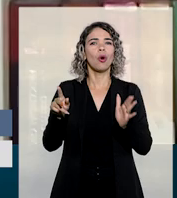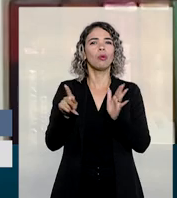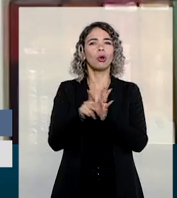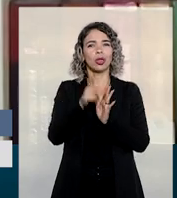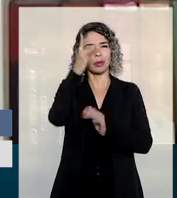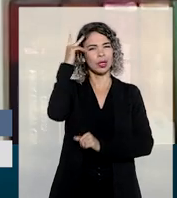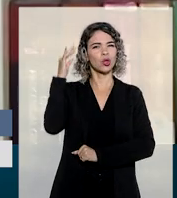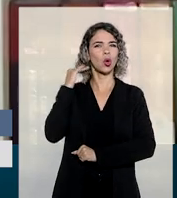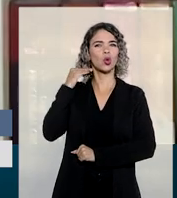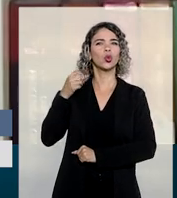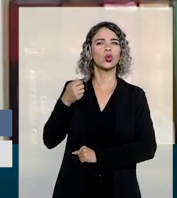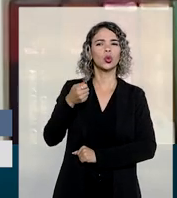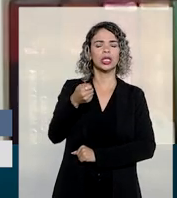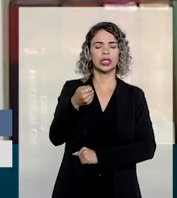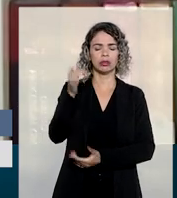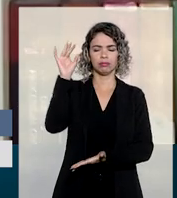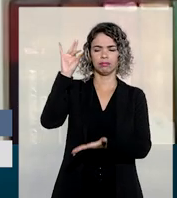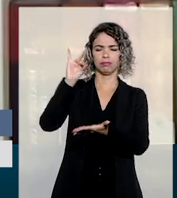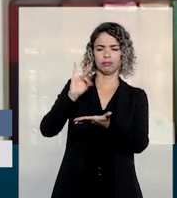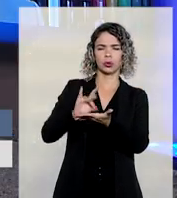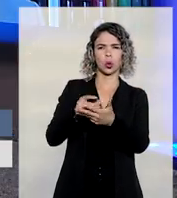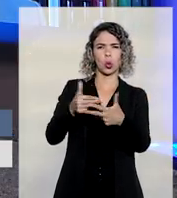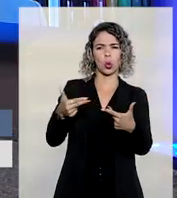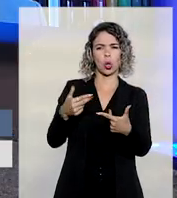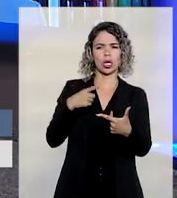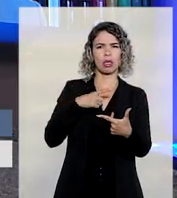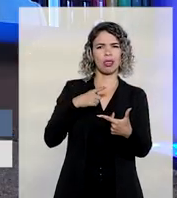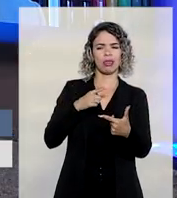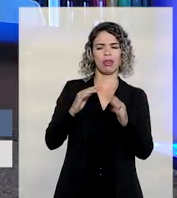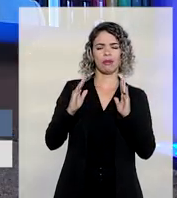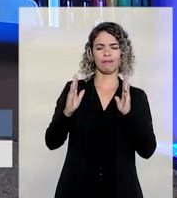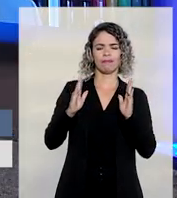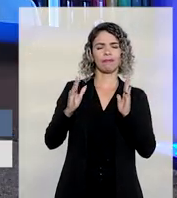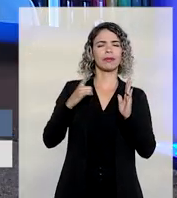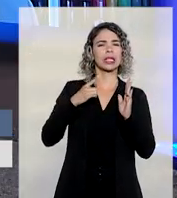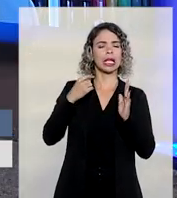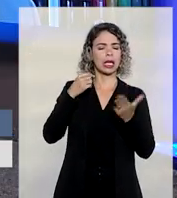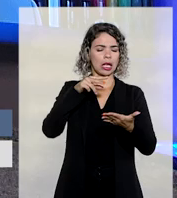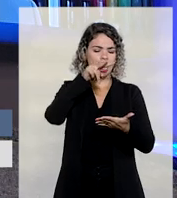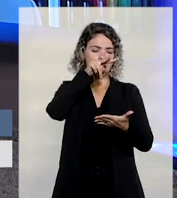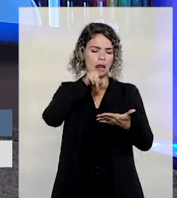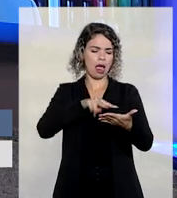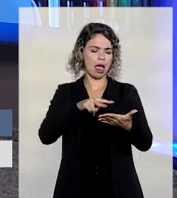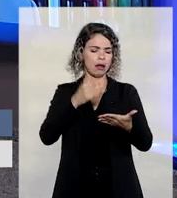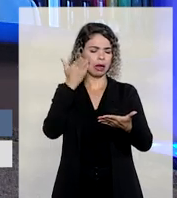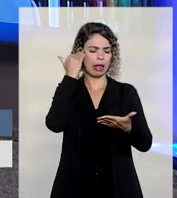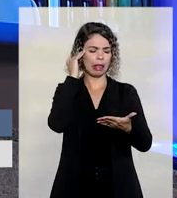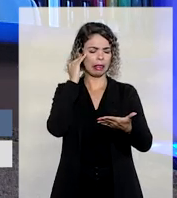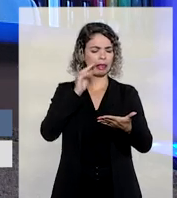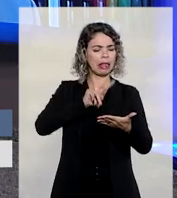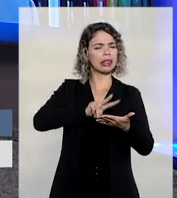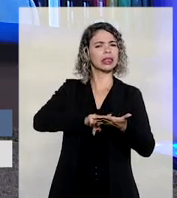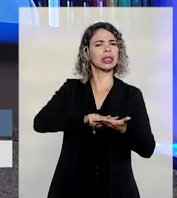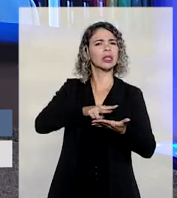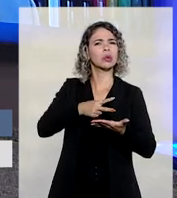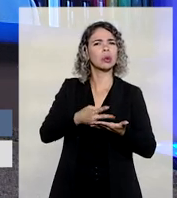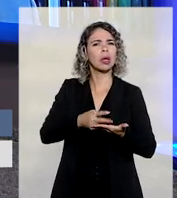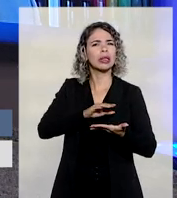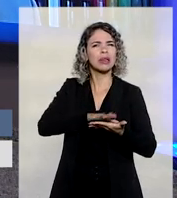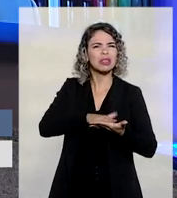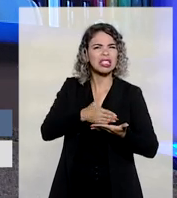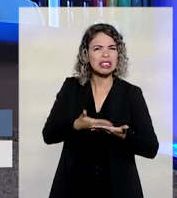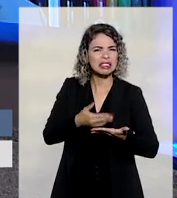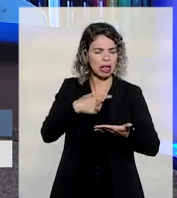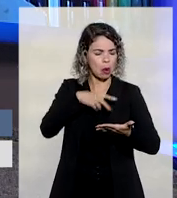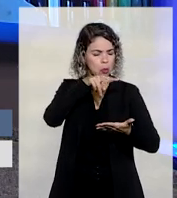interpretação para o julgador no caso concreto, e essa margem interpretativa pode ser bastante perigosa, principalmente porque nós estamos falando